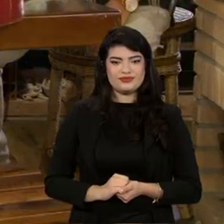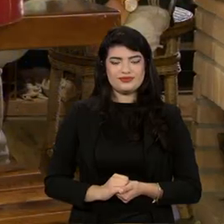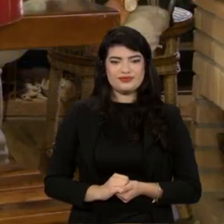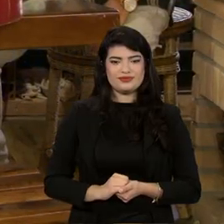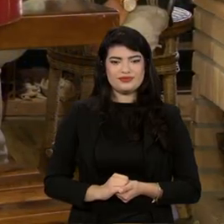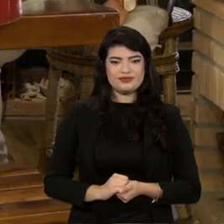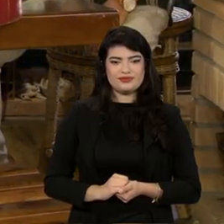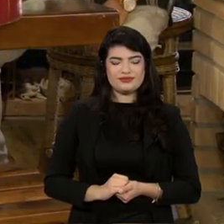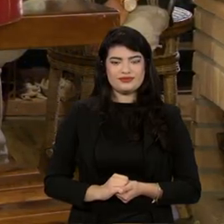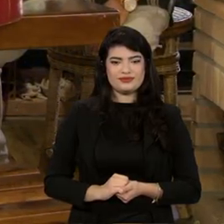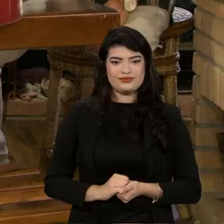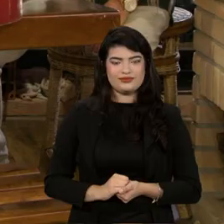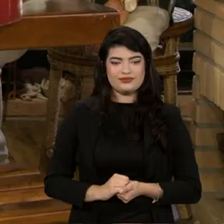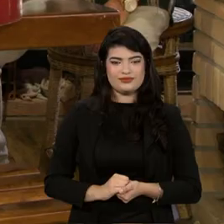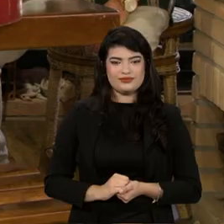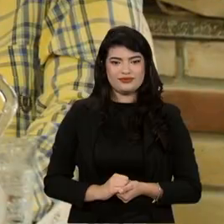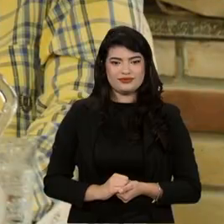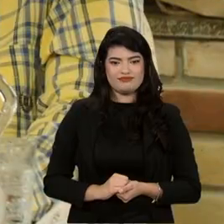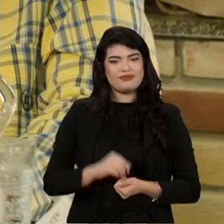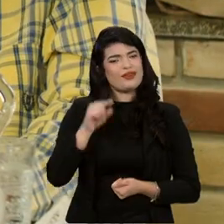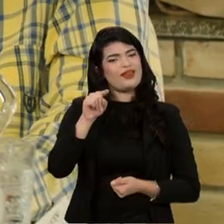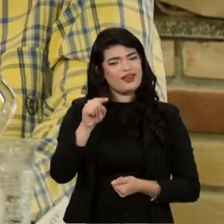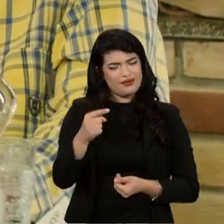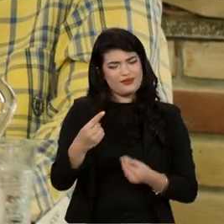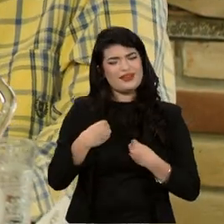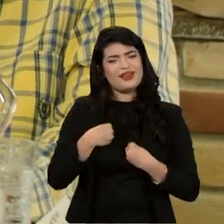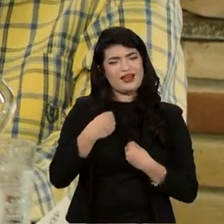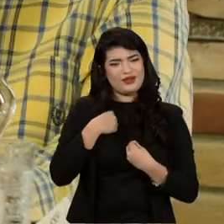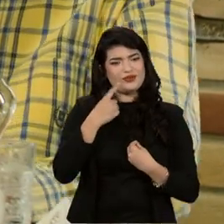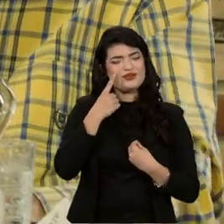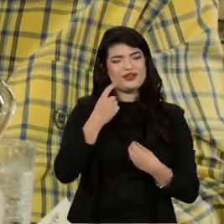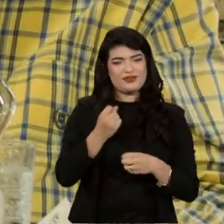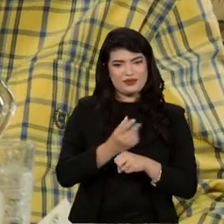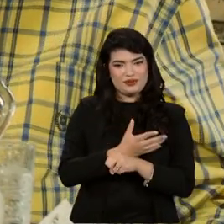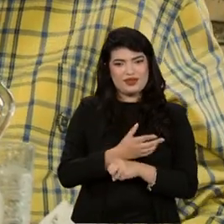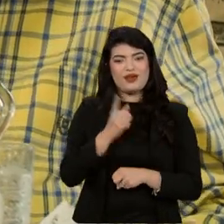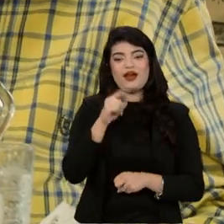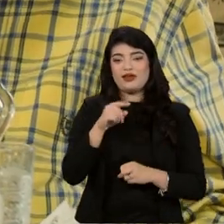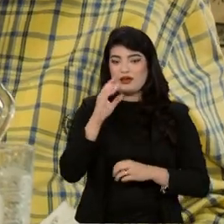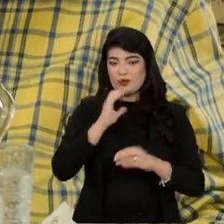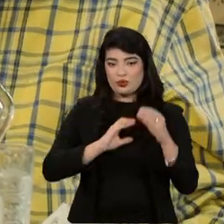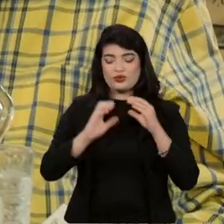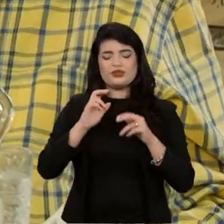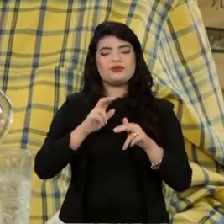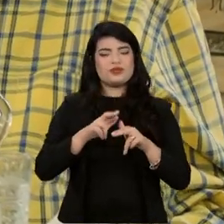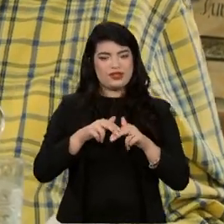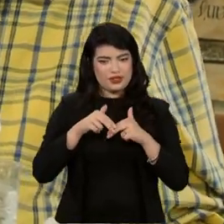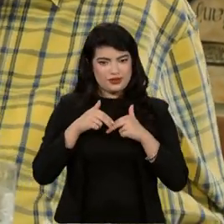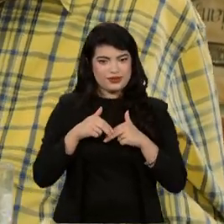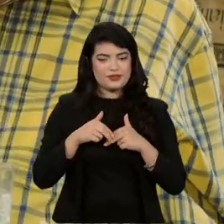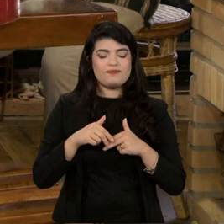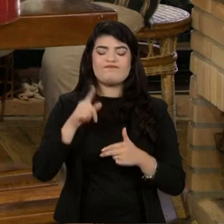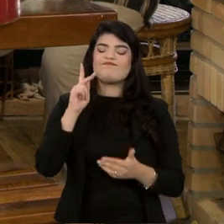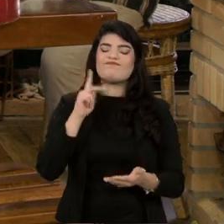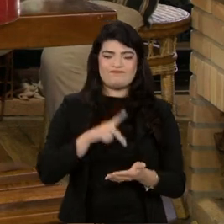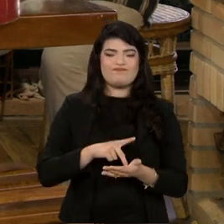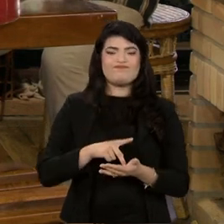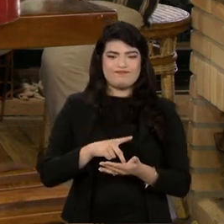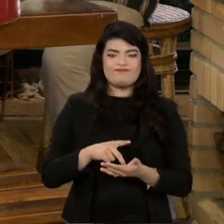Faz assim, mas assim que a gente chora. É a música. É uma